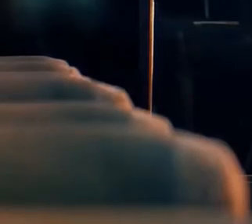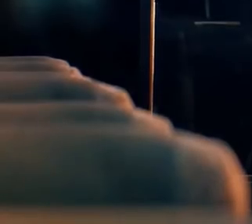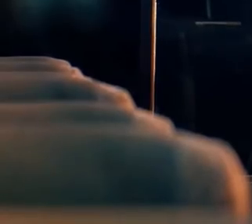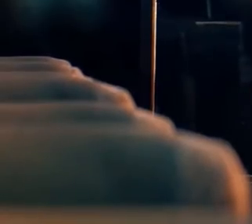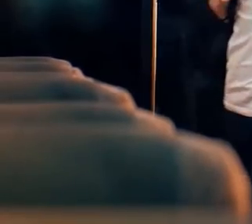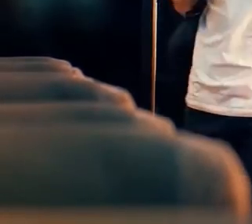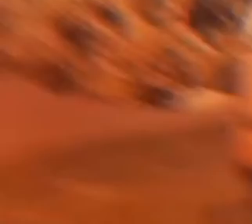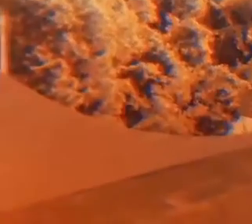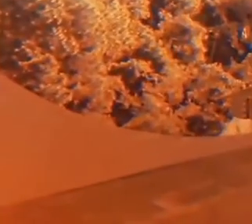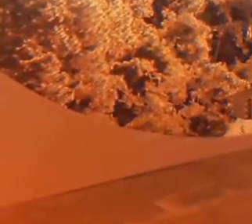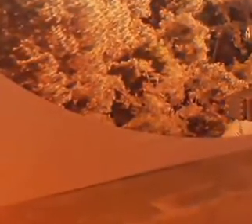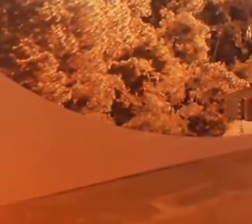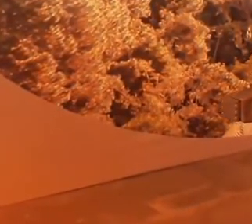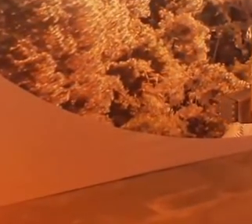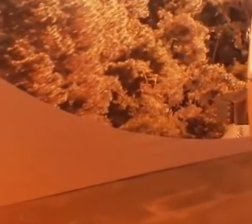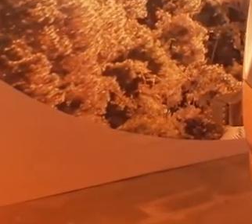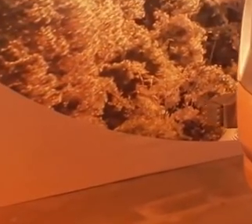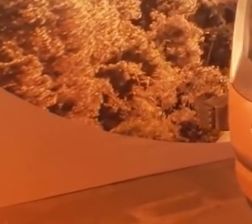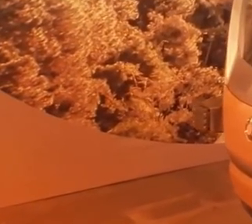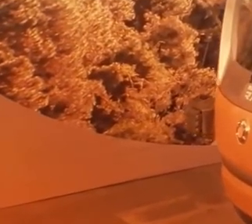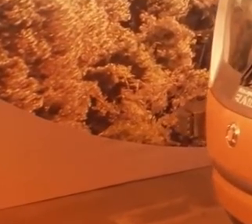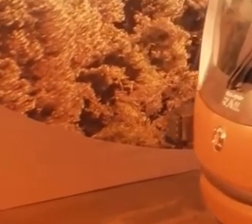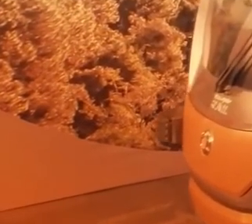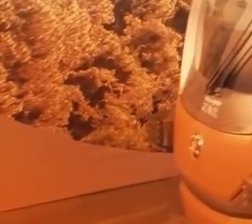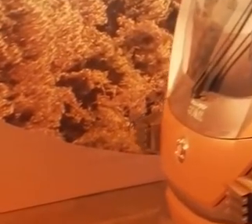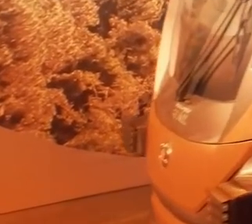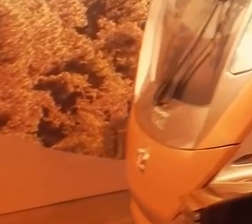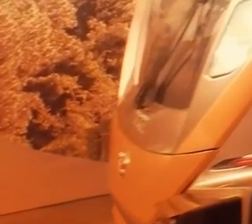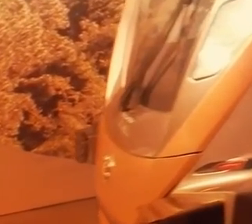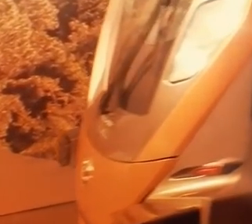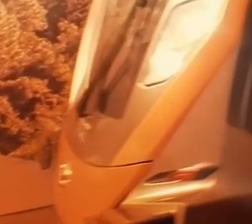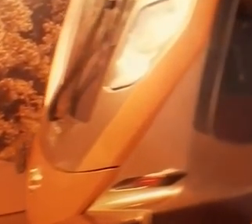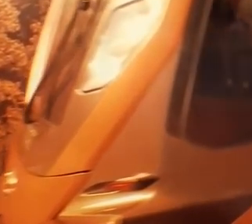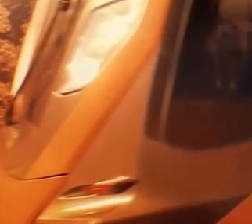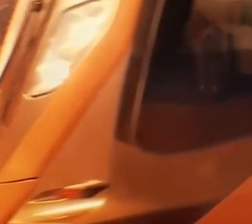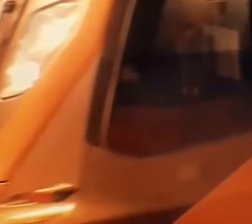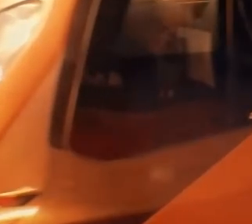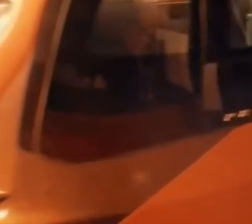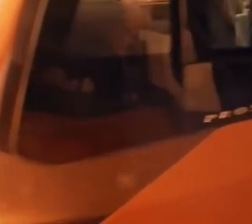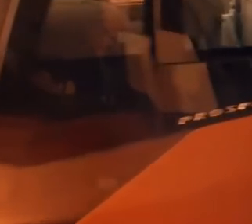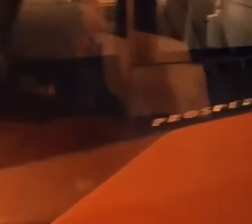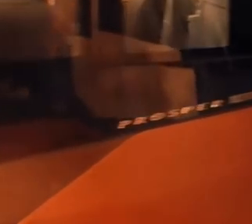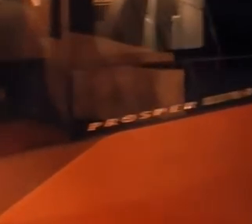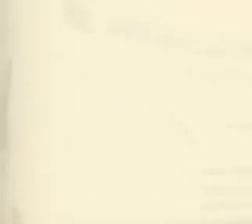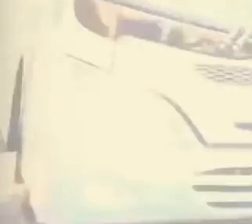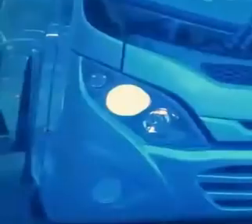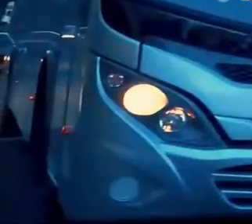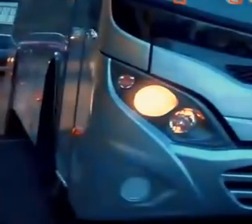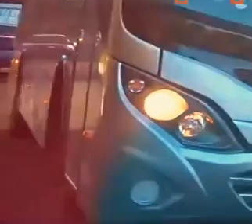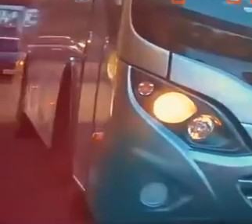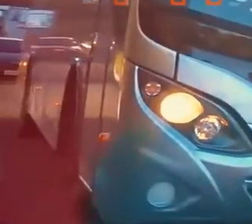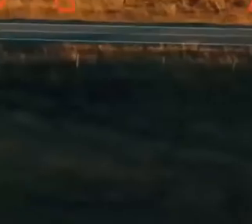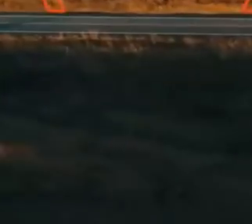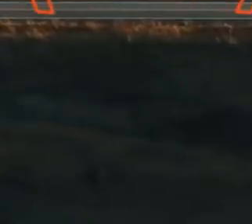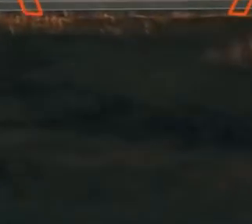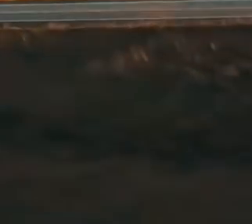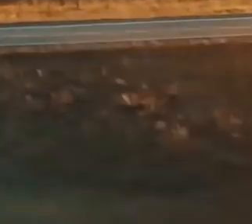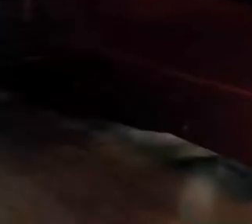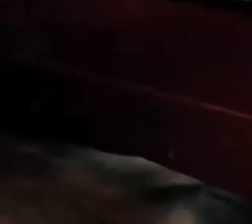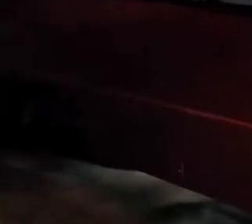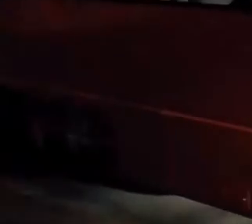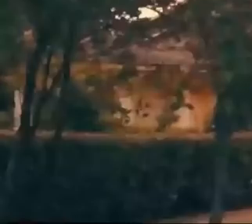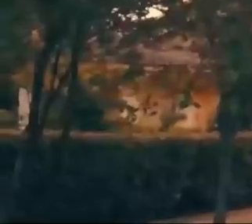investimos também no transporte sobre trilhos, estimulando a evolução das cidades. Marco Polo. Há mais de 70